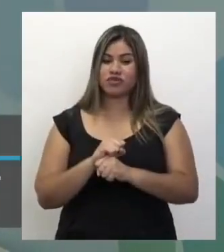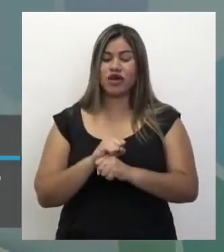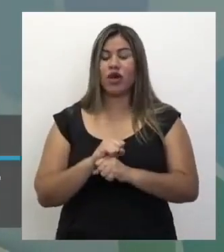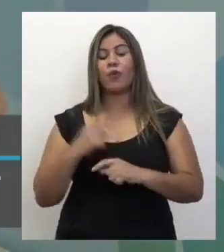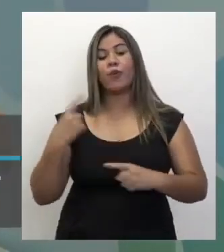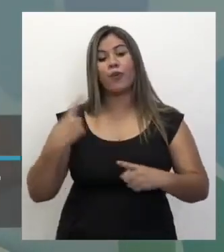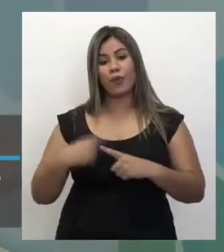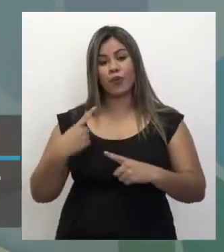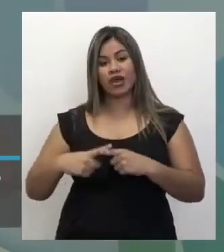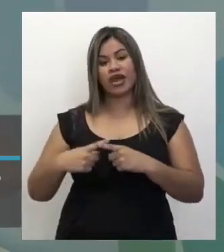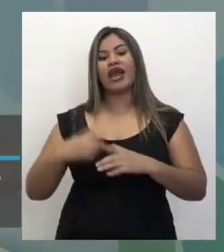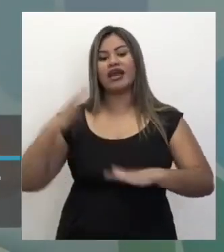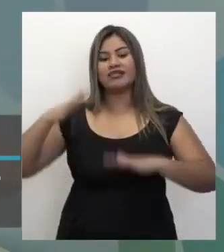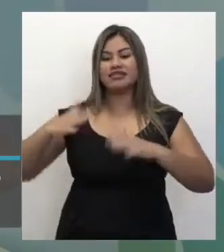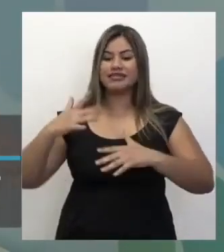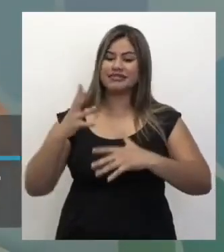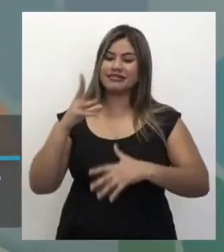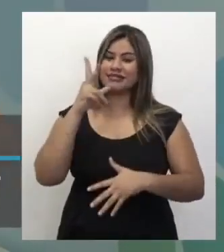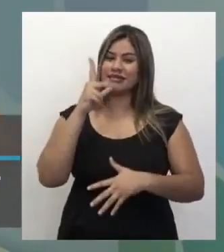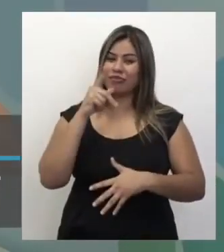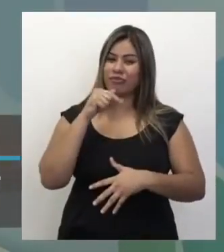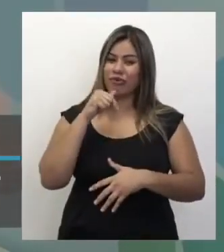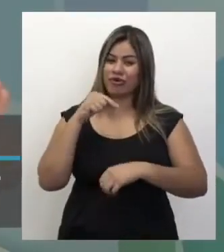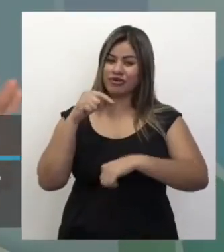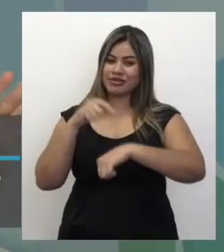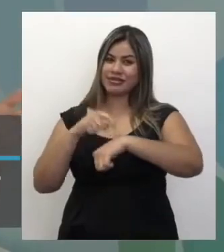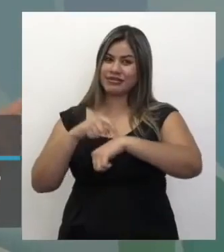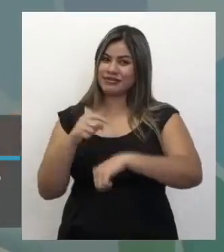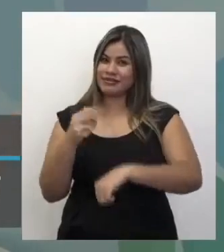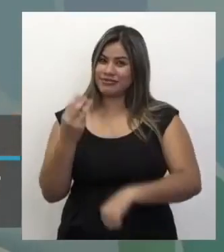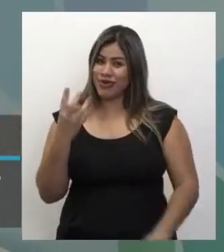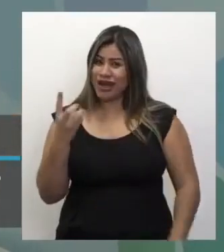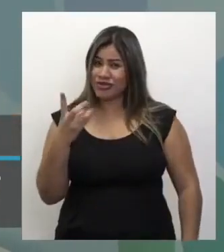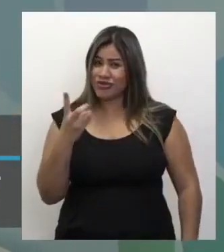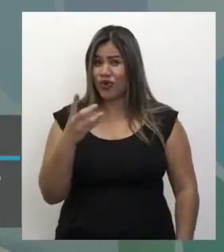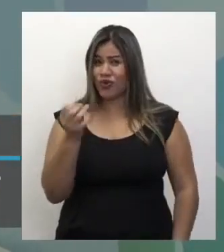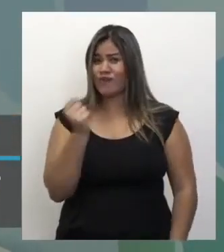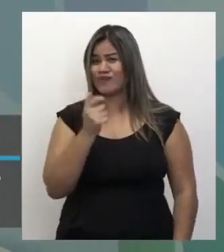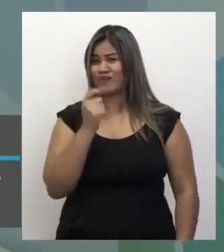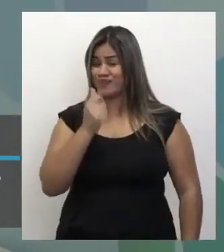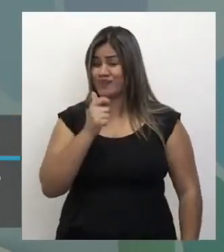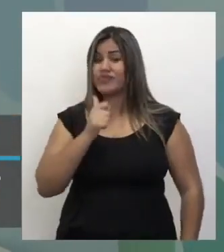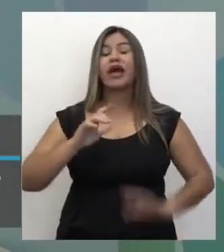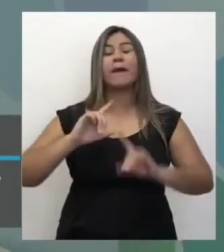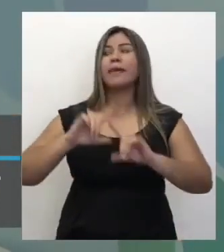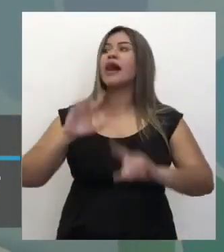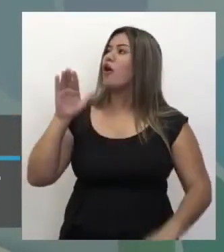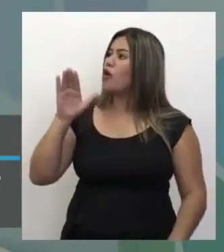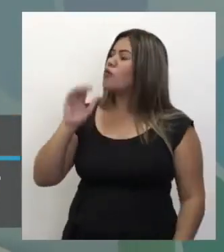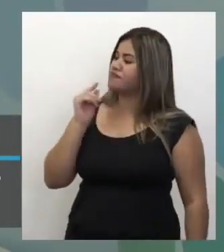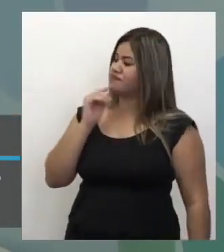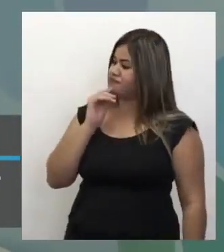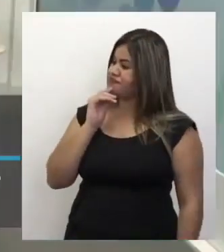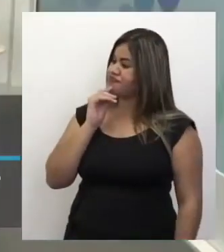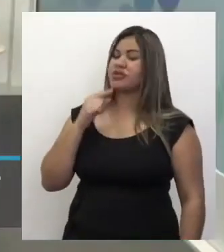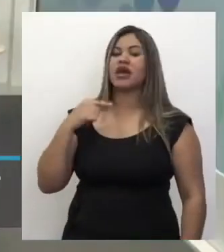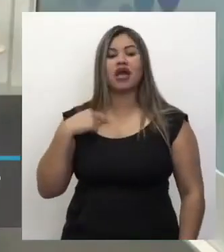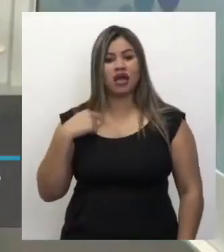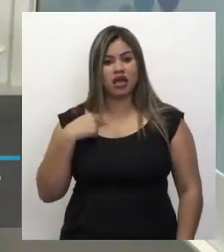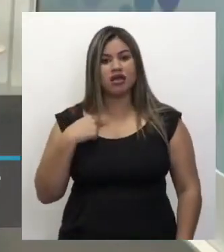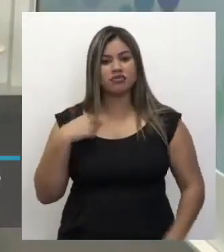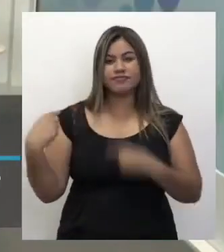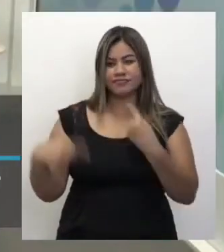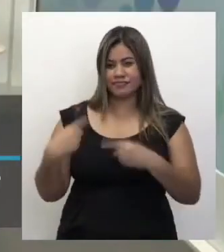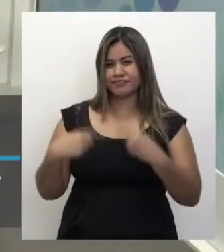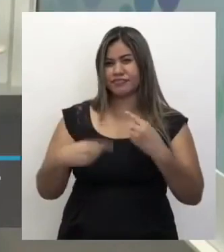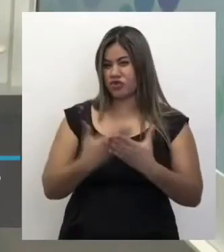gente se prolonga, já está aqui faltando 14 minutinhos, mas, Déia, eu fiz uma aula de